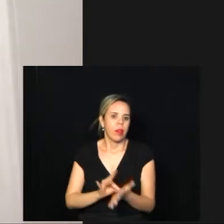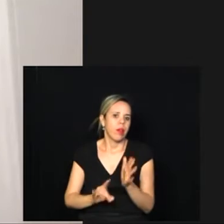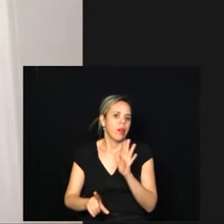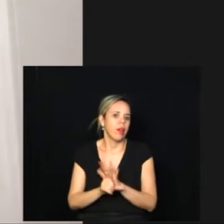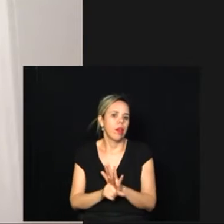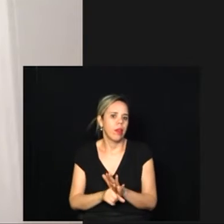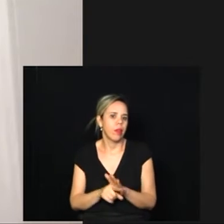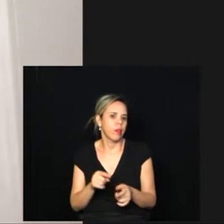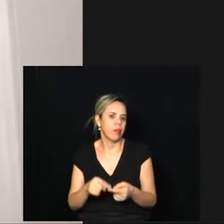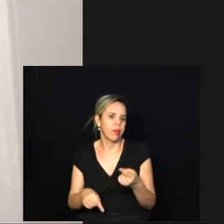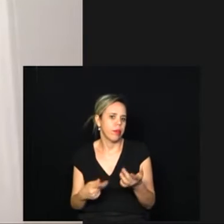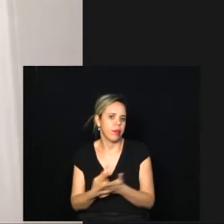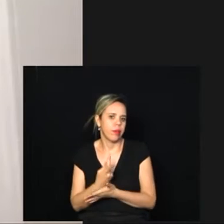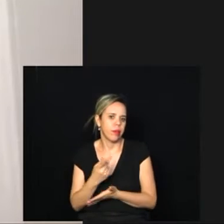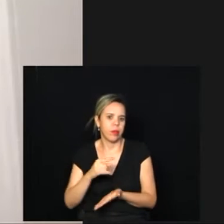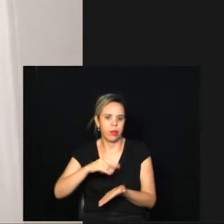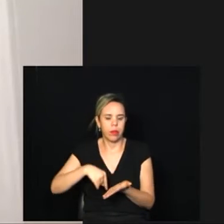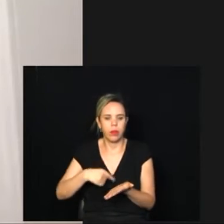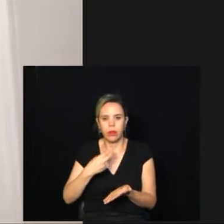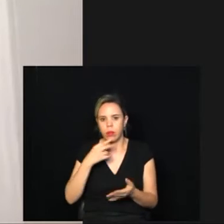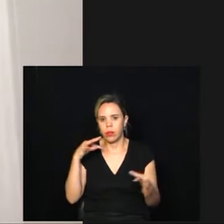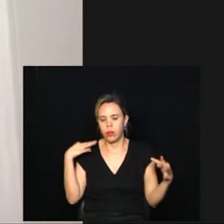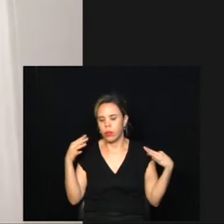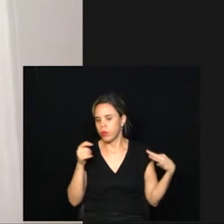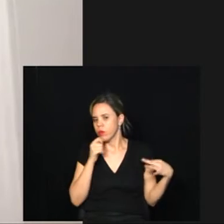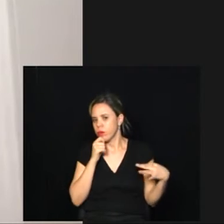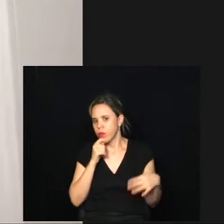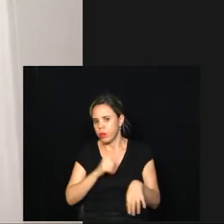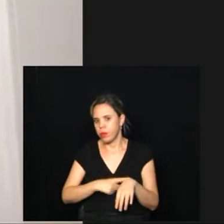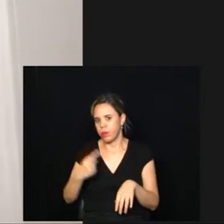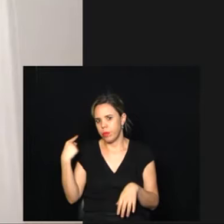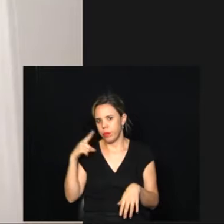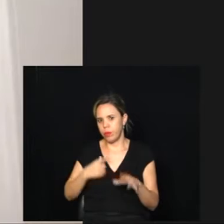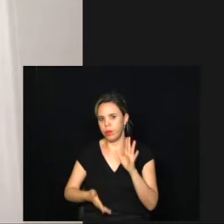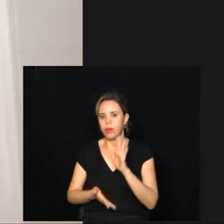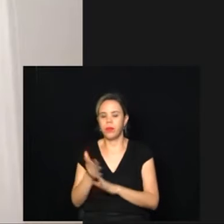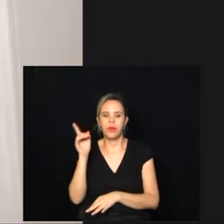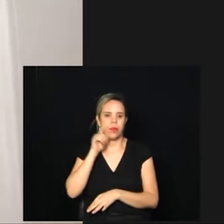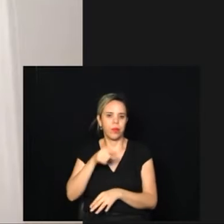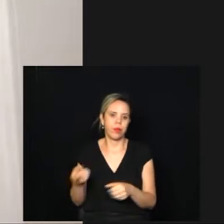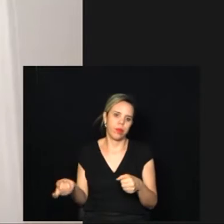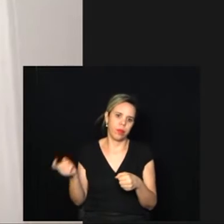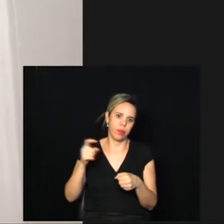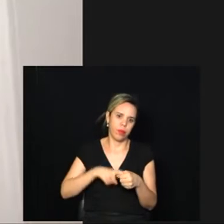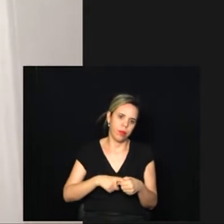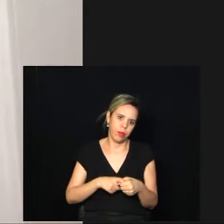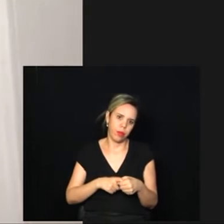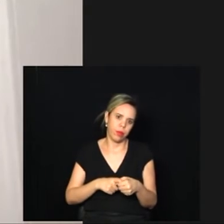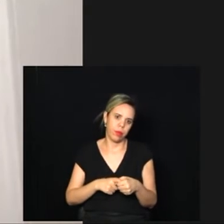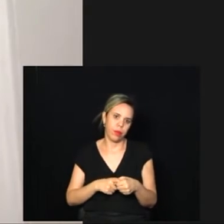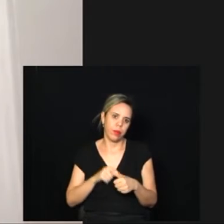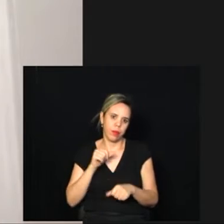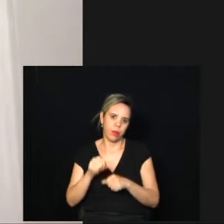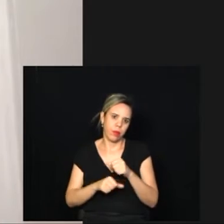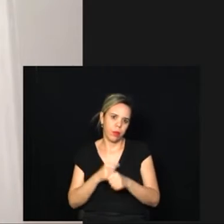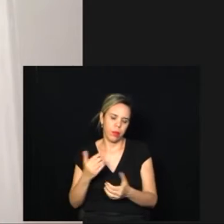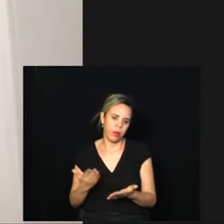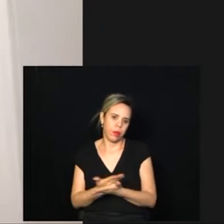estava ilegal, mas eu estava com visto de turista. Tá. Então, no momento, eu tinha que sair dos Estados Unidos para poder renovar o meu